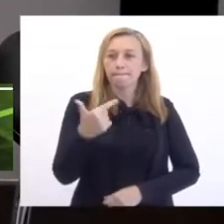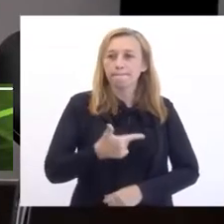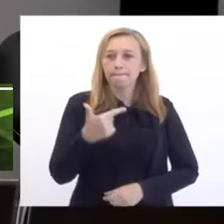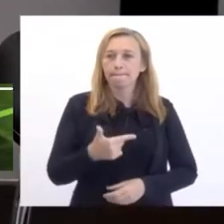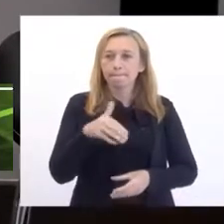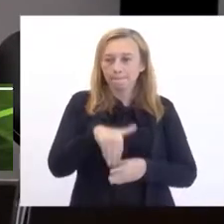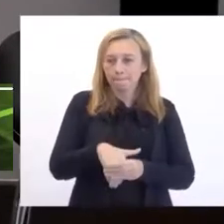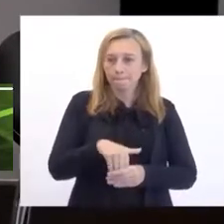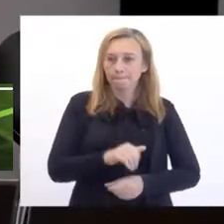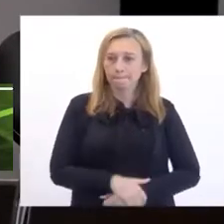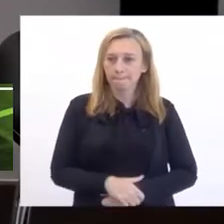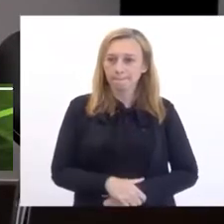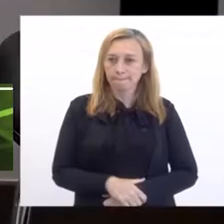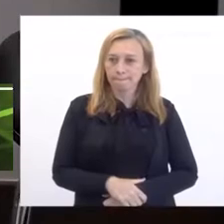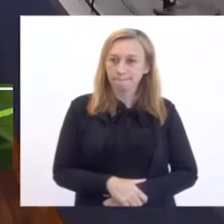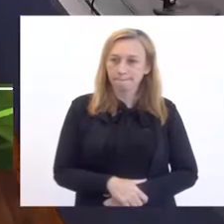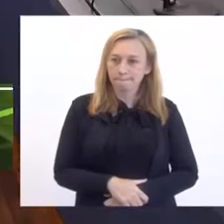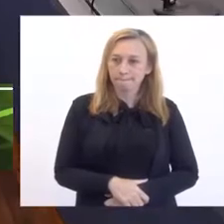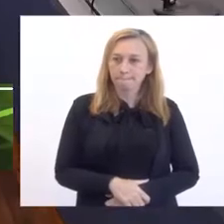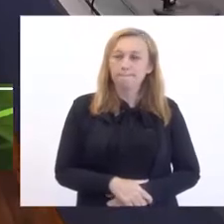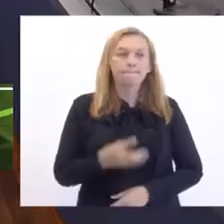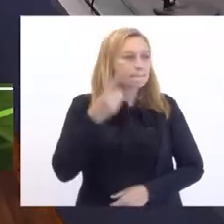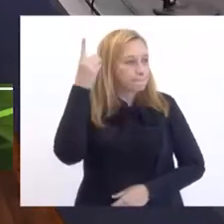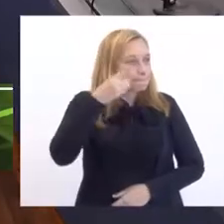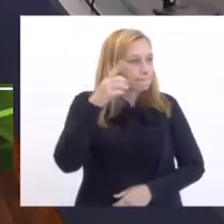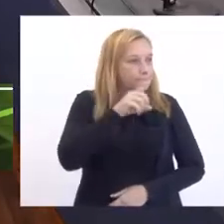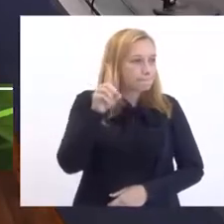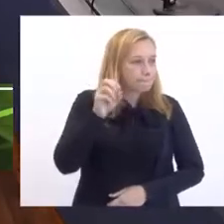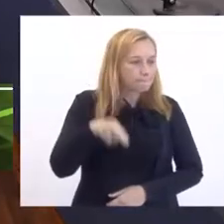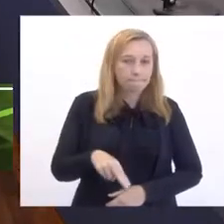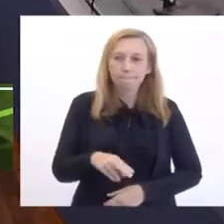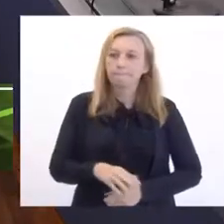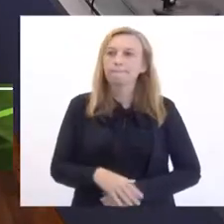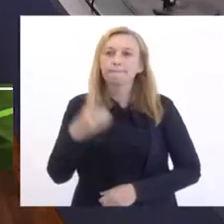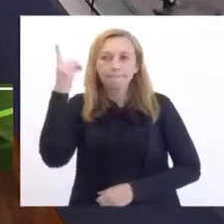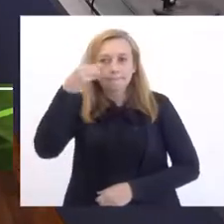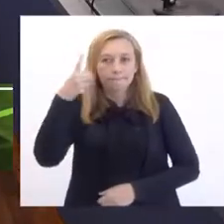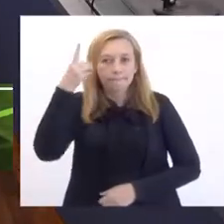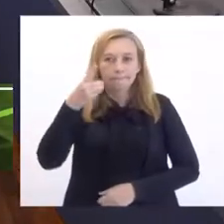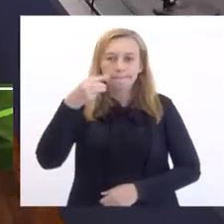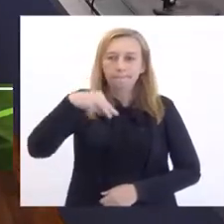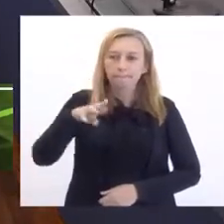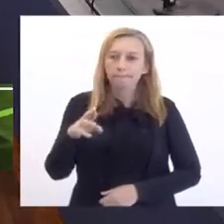votação. Então, deputada Zeidan, deputado Marcos Miller.